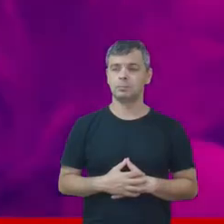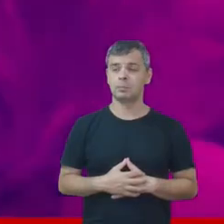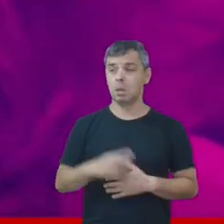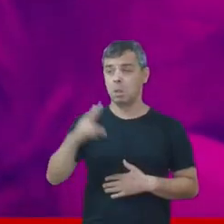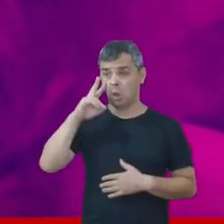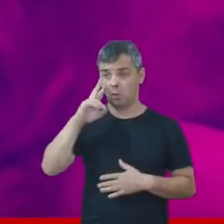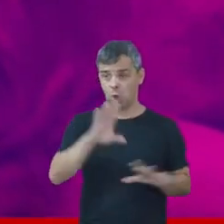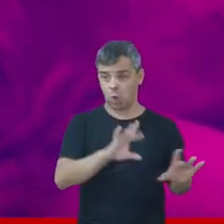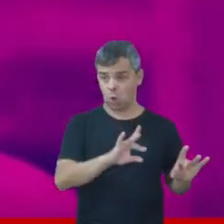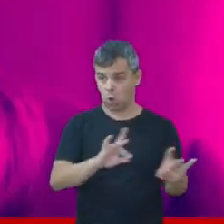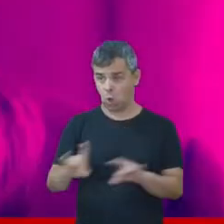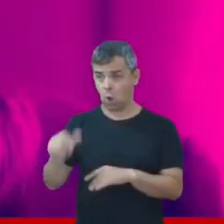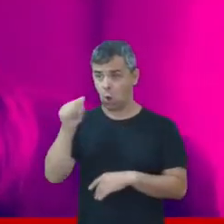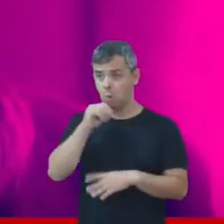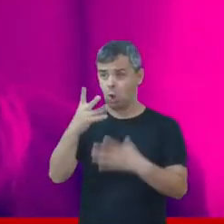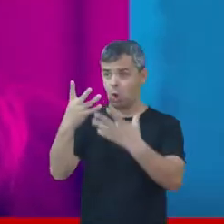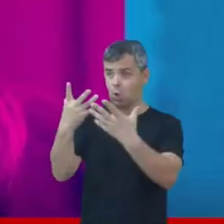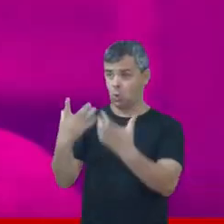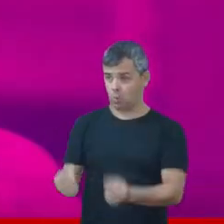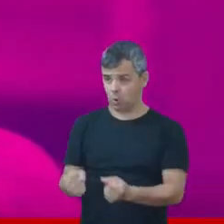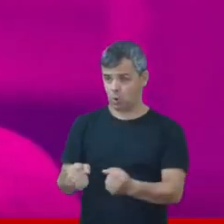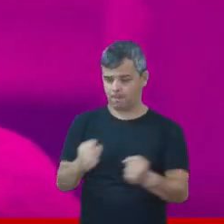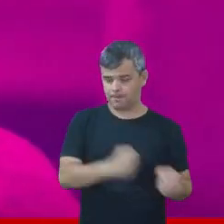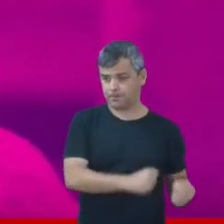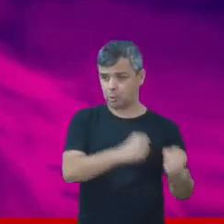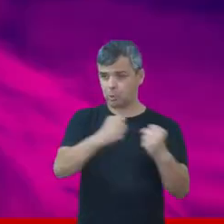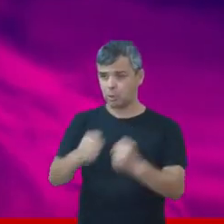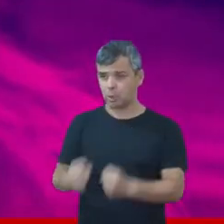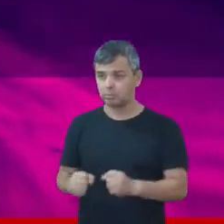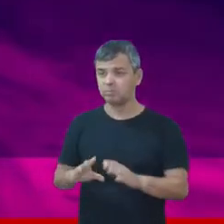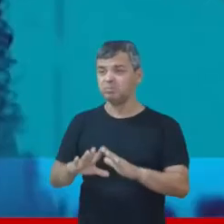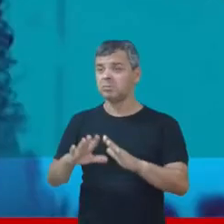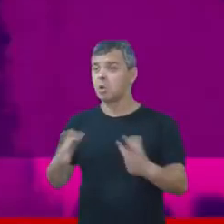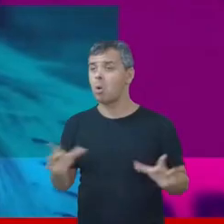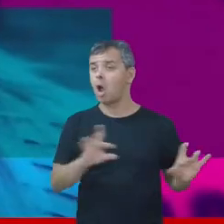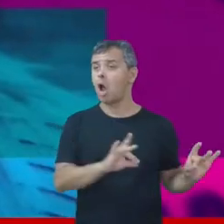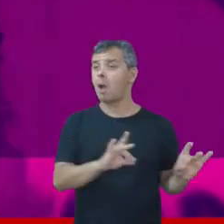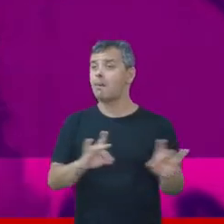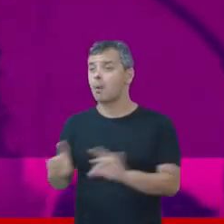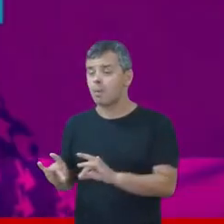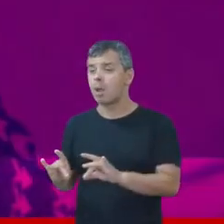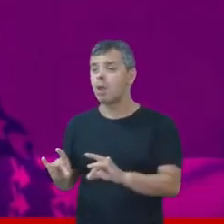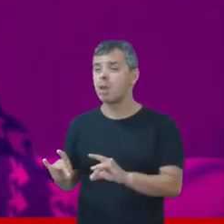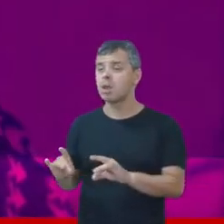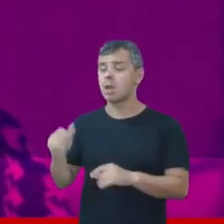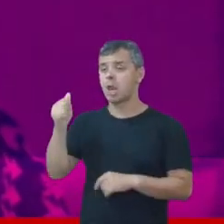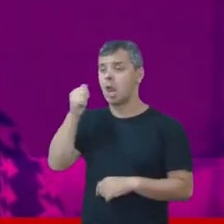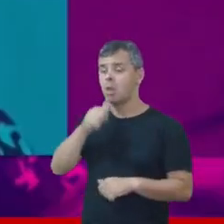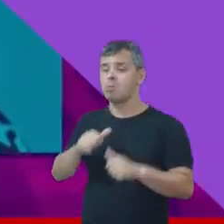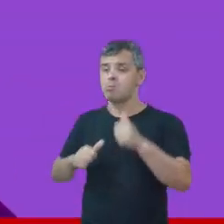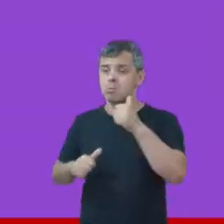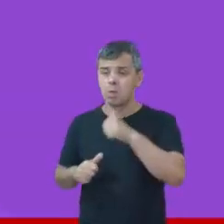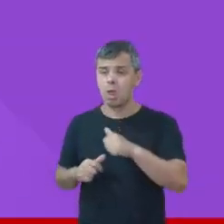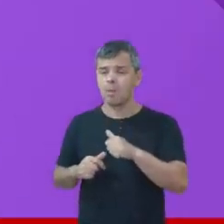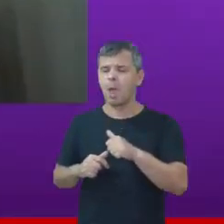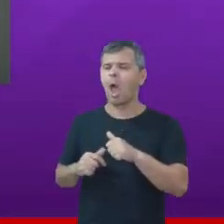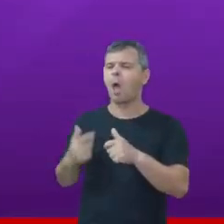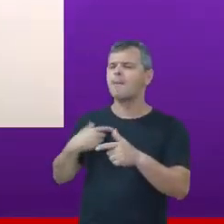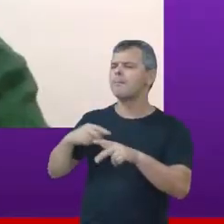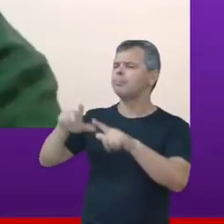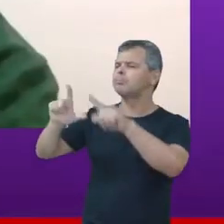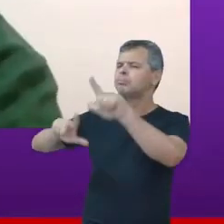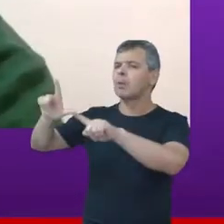Quer ver mais mulheres ocupando espaços de poder? Então se liga no Elas por Elas. O programa